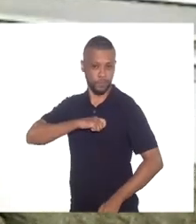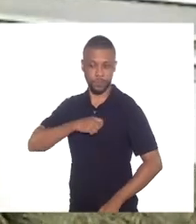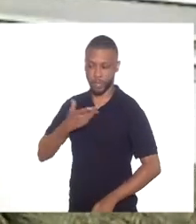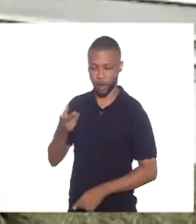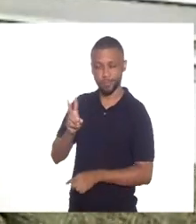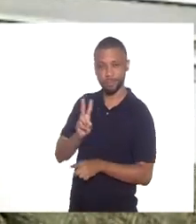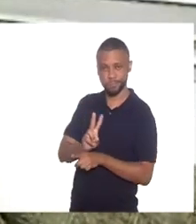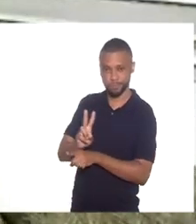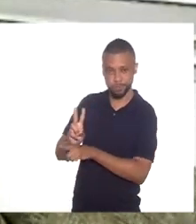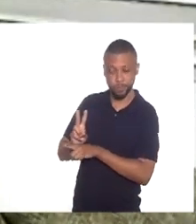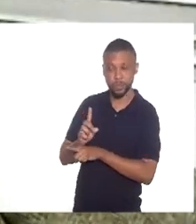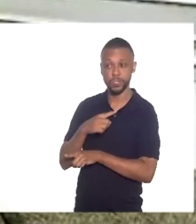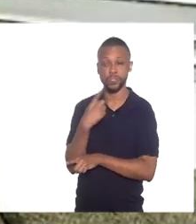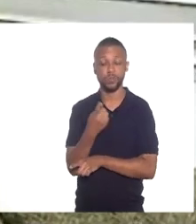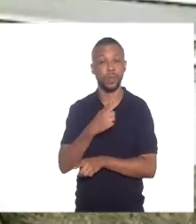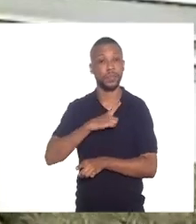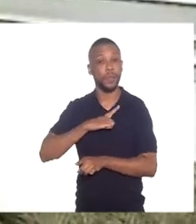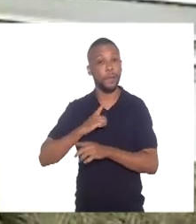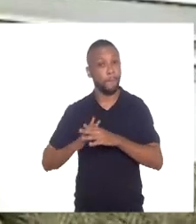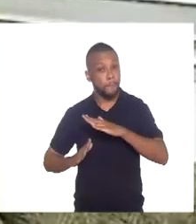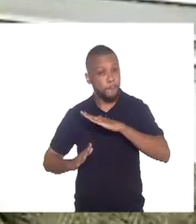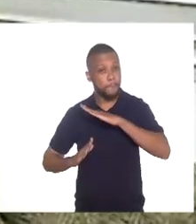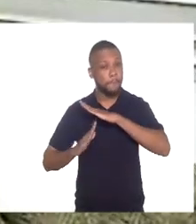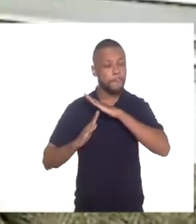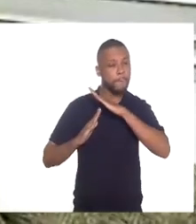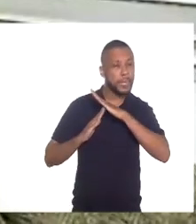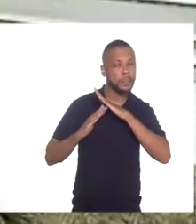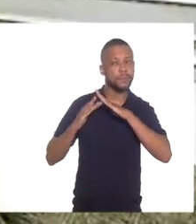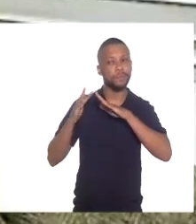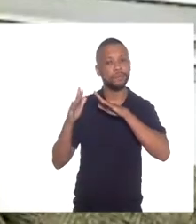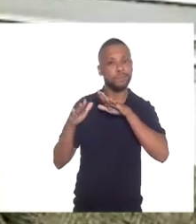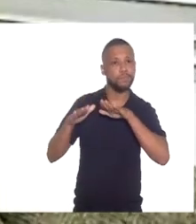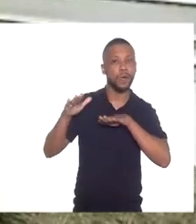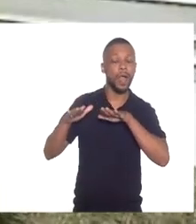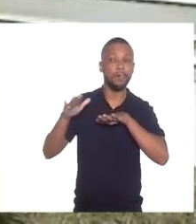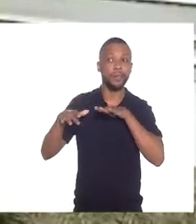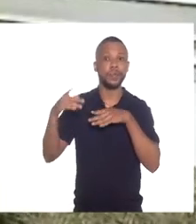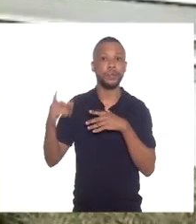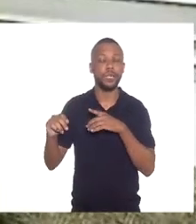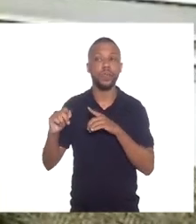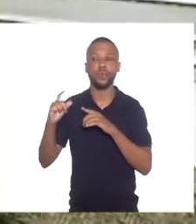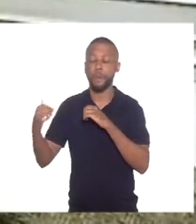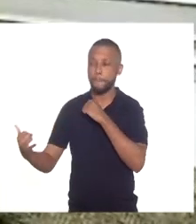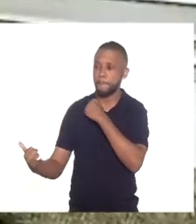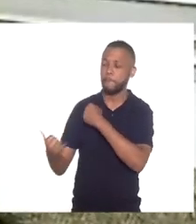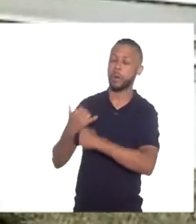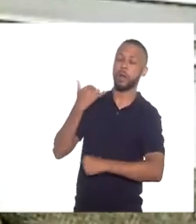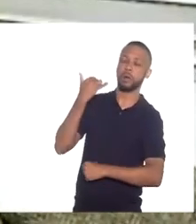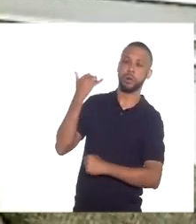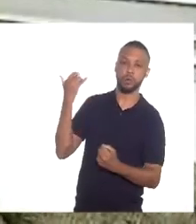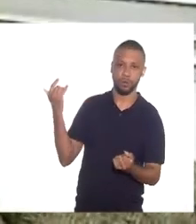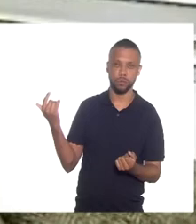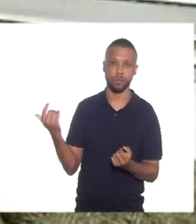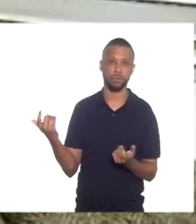tem tomado, no mínimo, um monte de bola nas costas. Isto é,